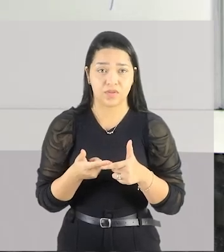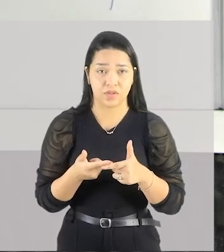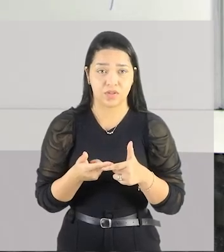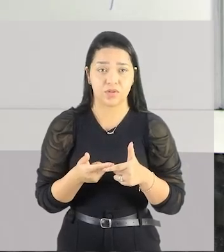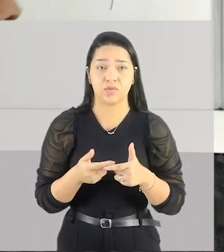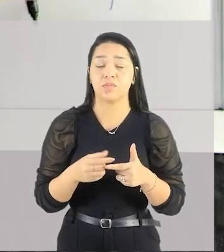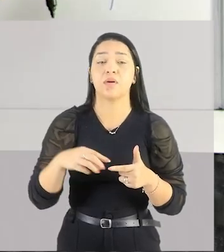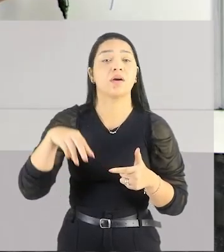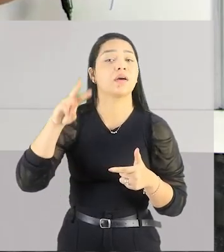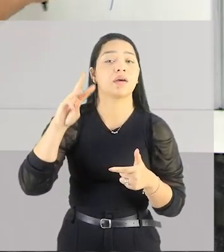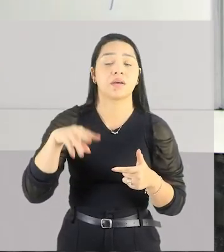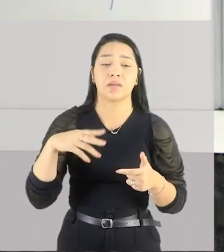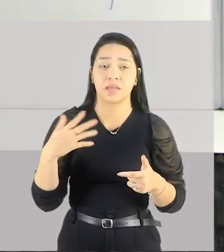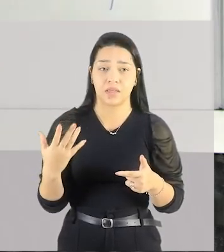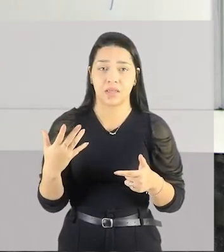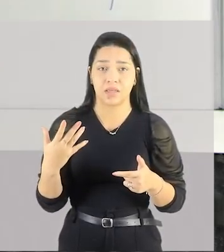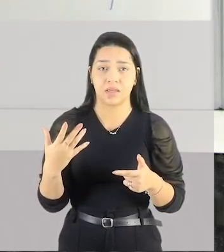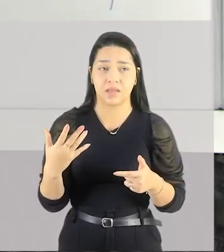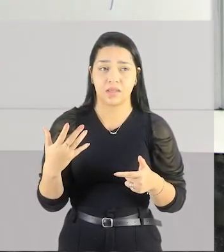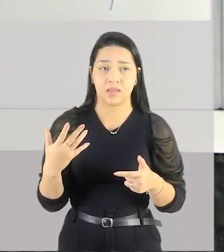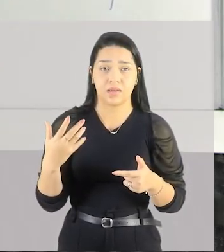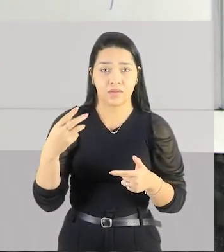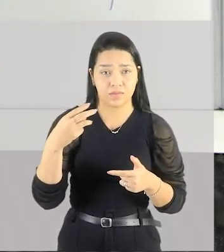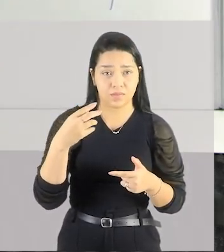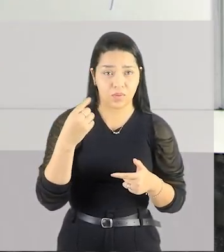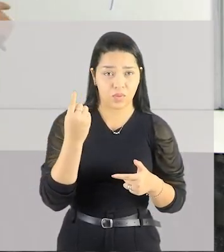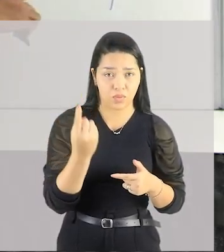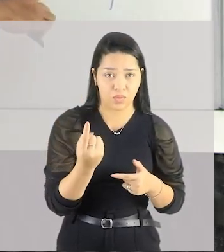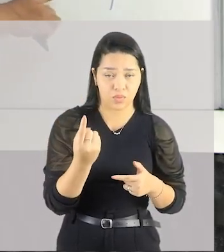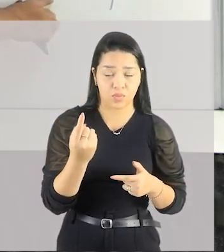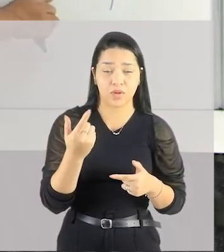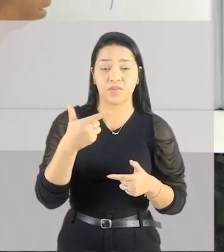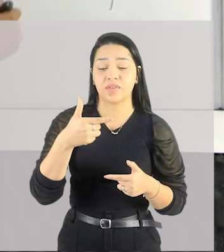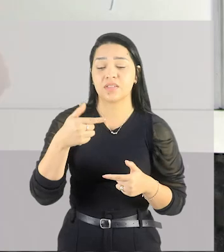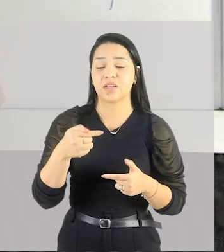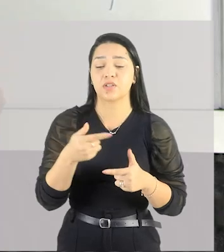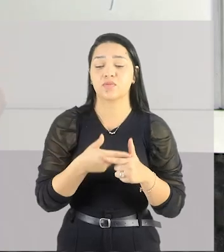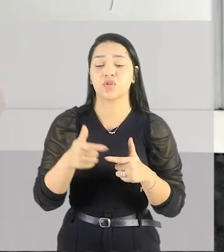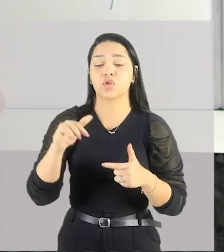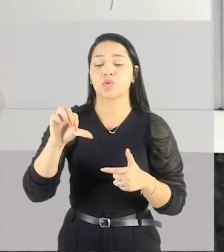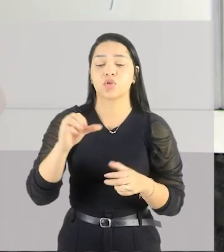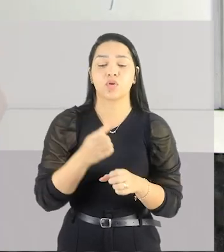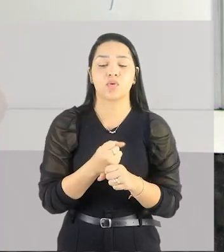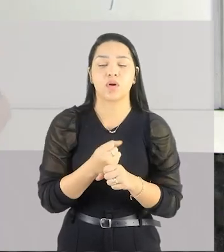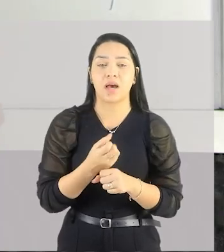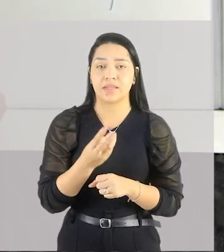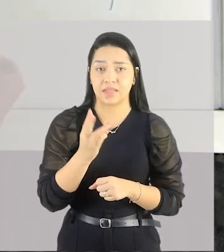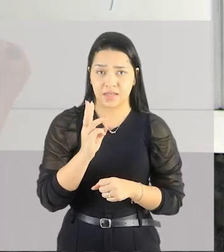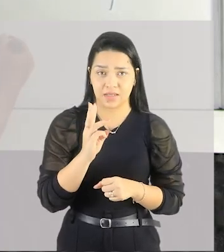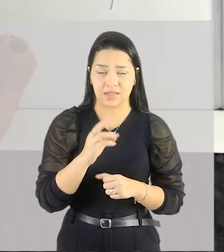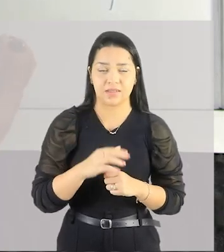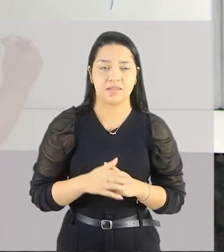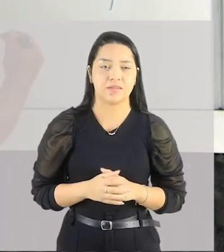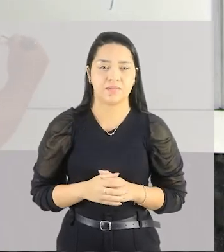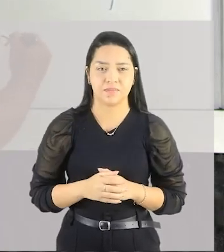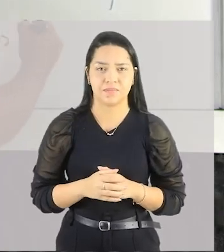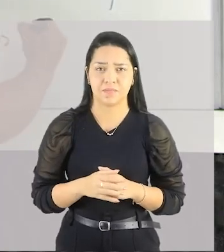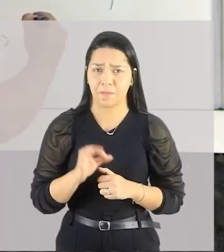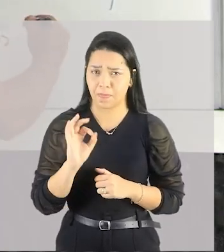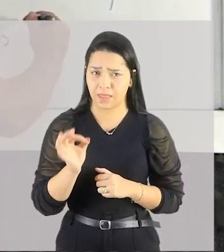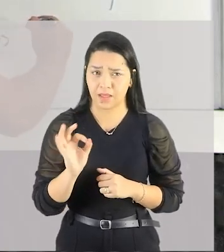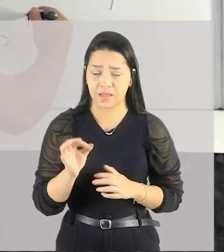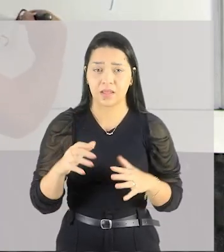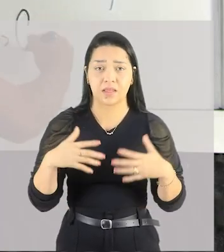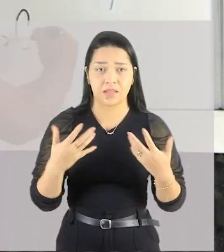é igual, isso tudo aqui é igual aqui a C1 que multiplica. Agora bora fazer aí, né, os cálculos